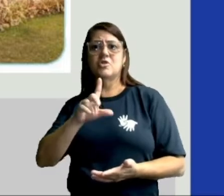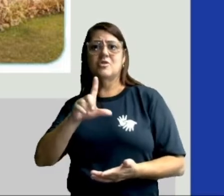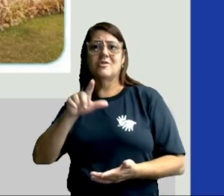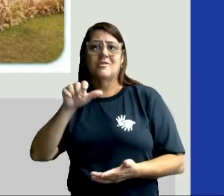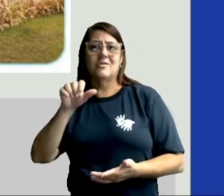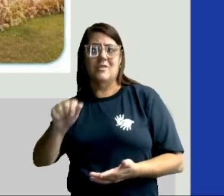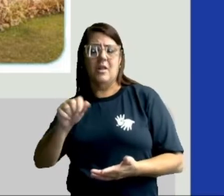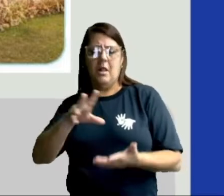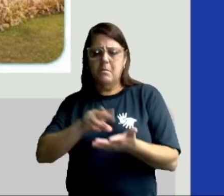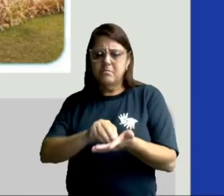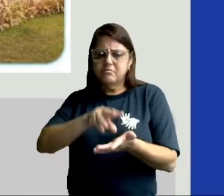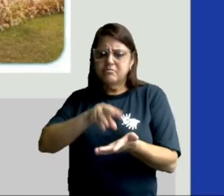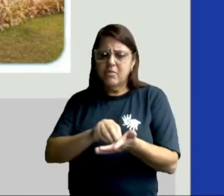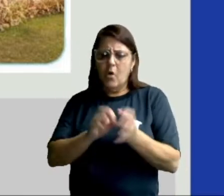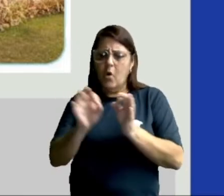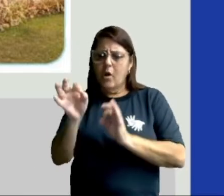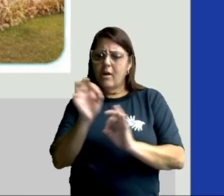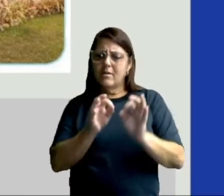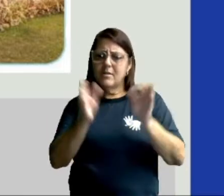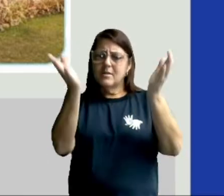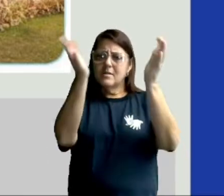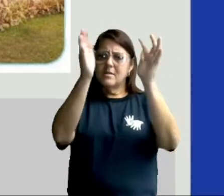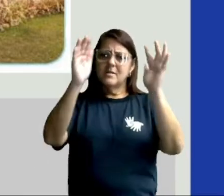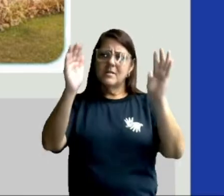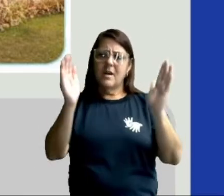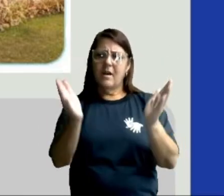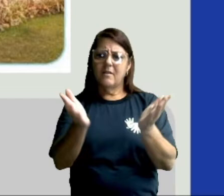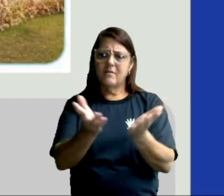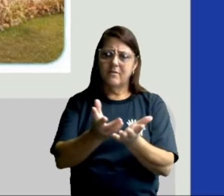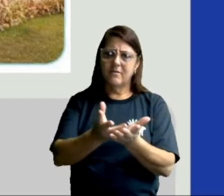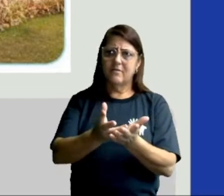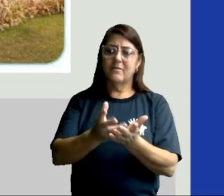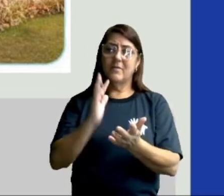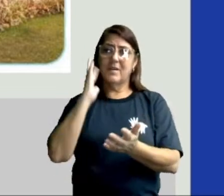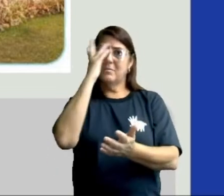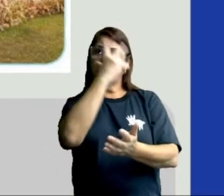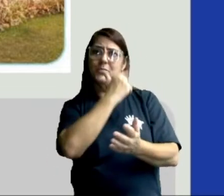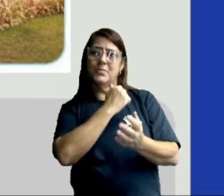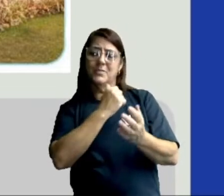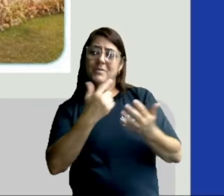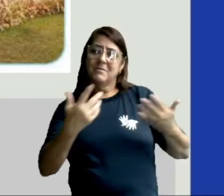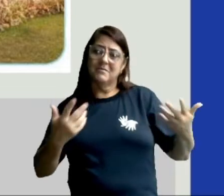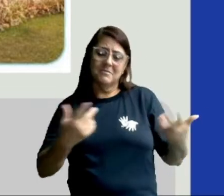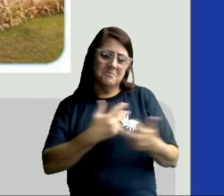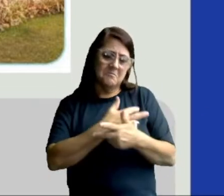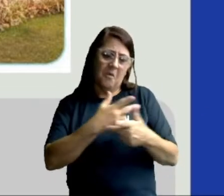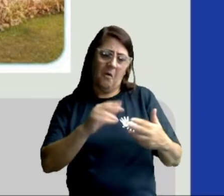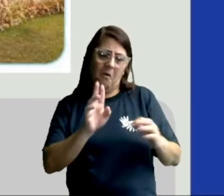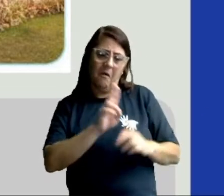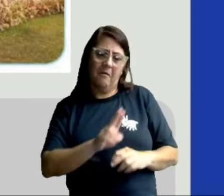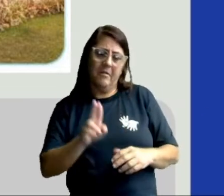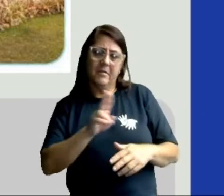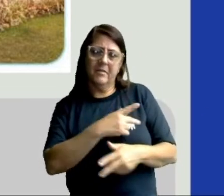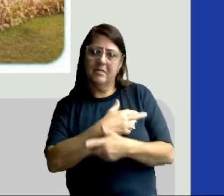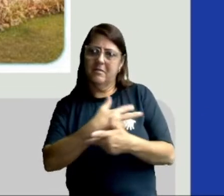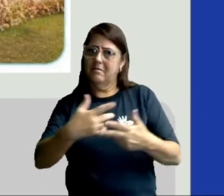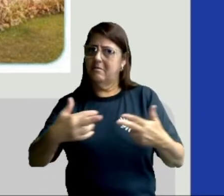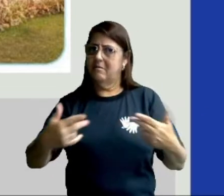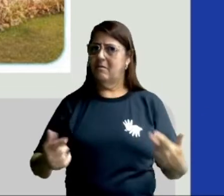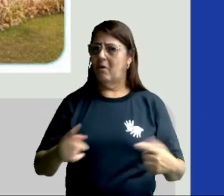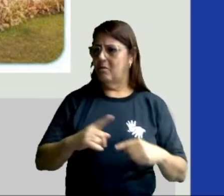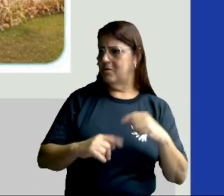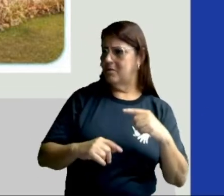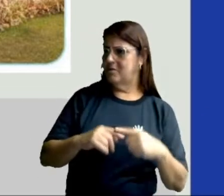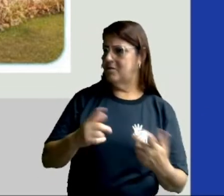argila ela vai ser moldada por aqueles artesãos, tá certo? E vai poder constituir e formar inúmeros objetos, como